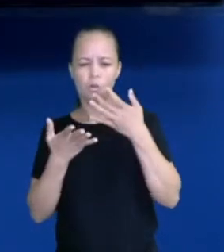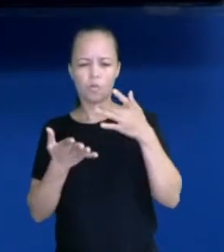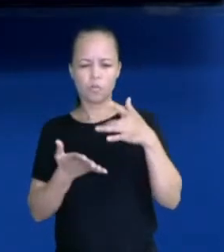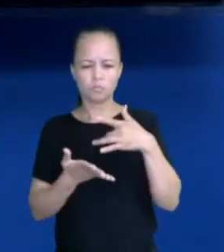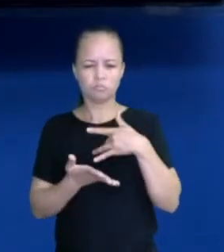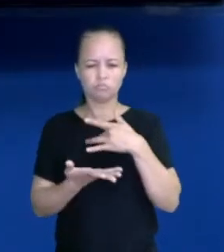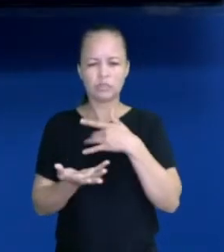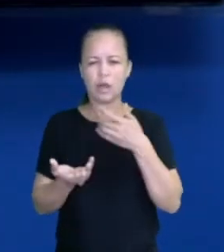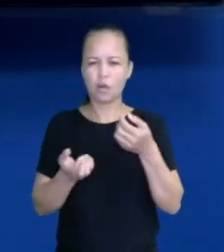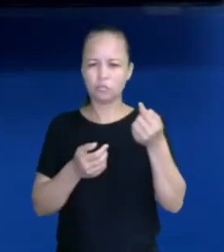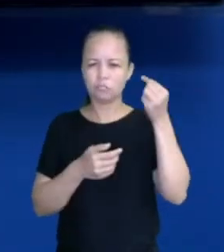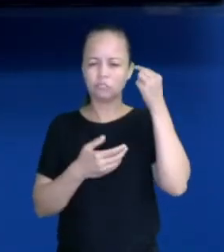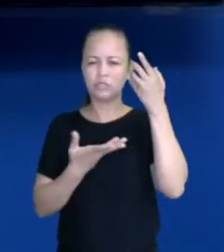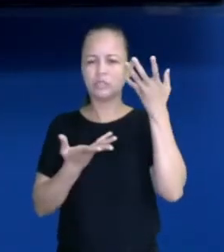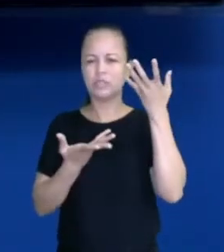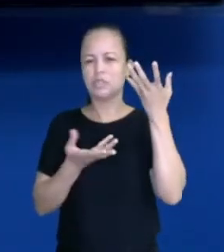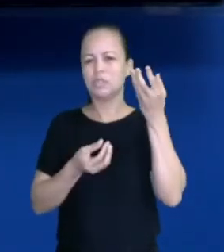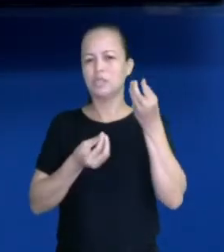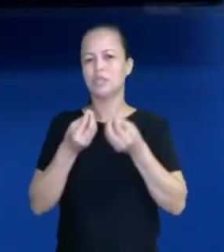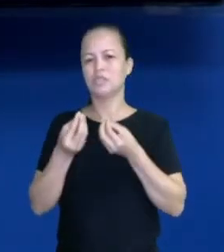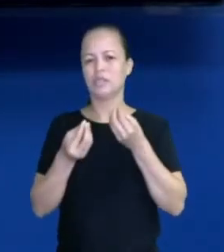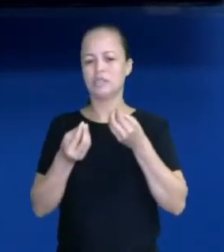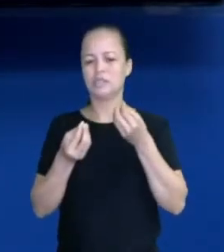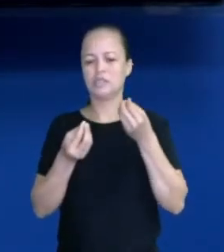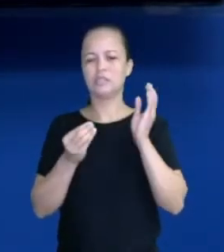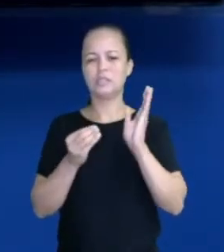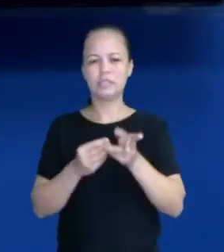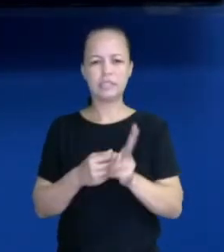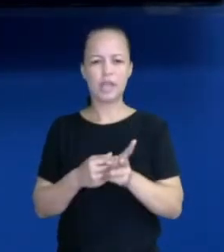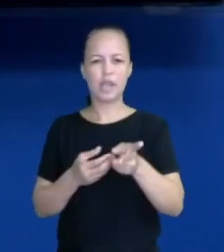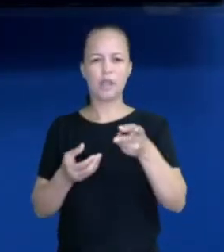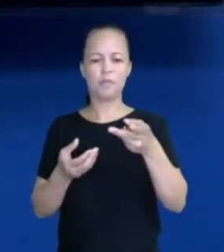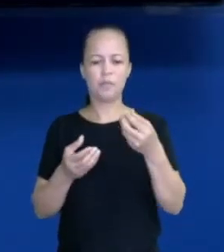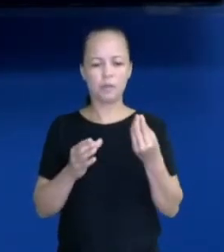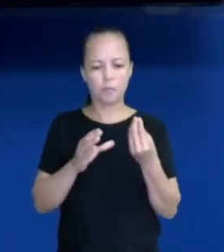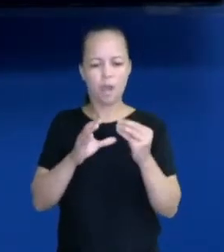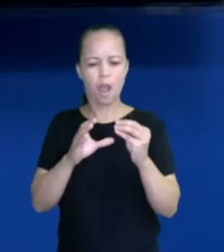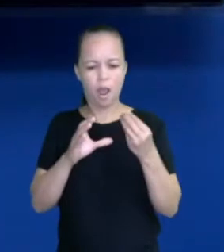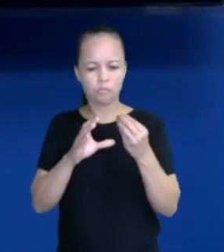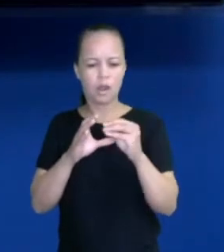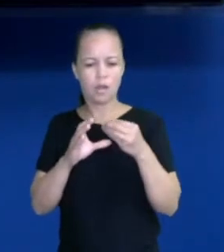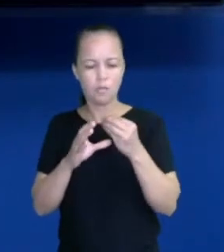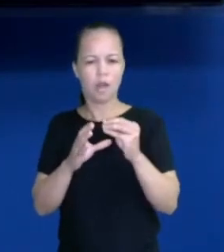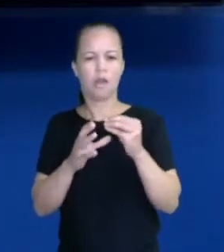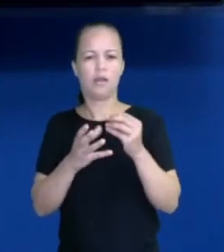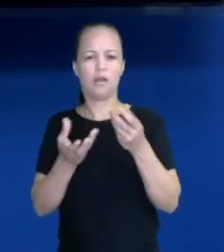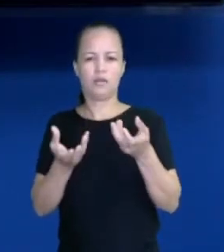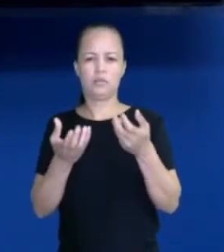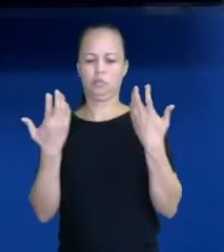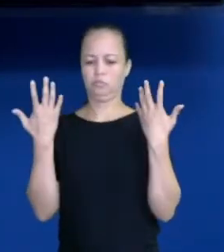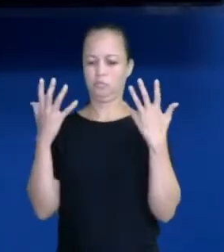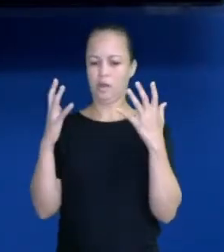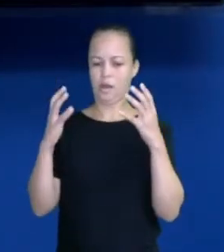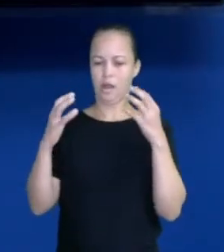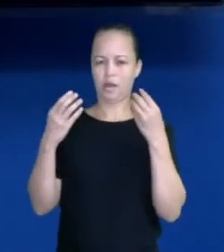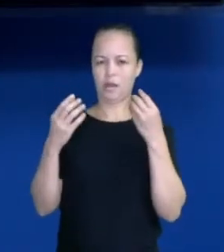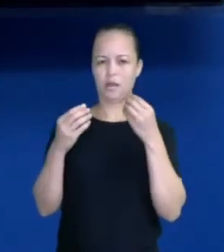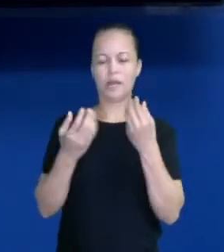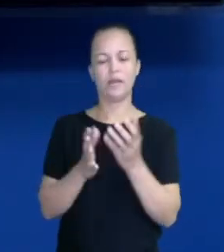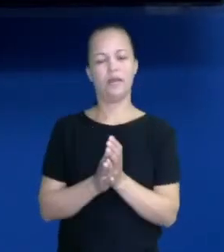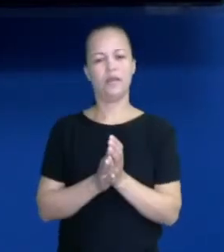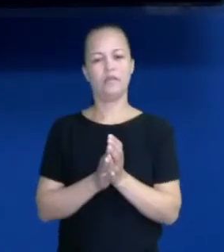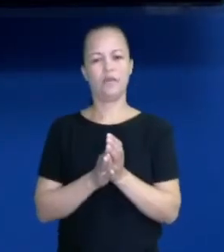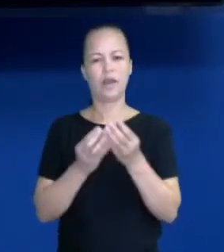a gente estar sempre exposto nessas redes? Será que o que postamos realmente nos fará bem e fará bem ao